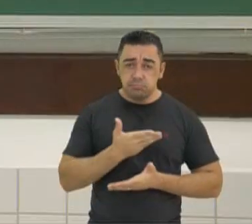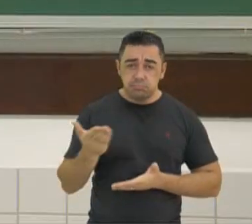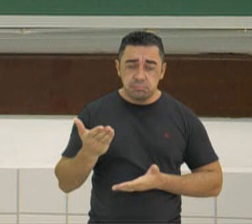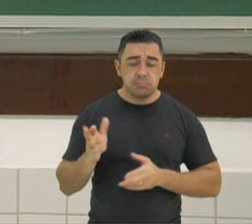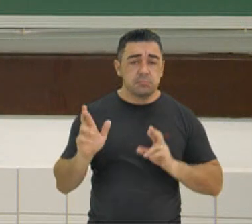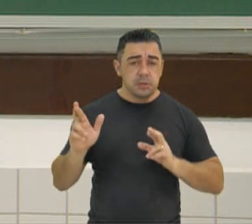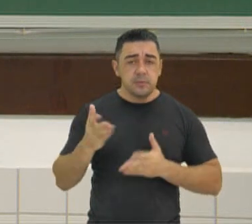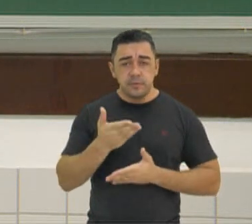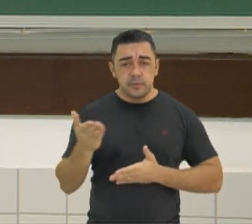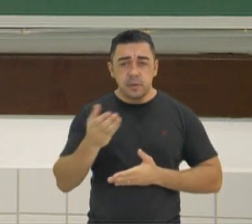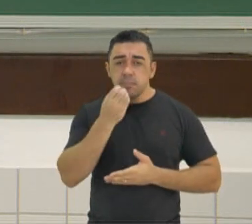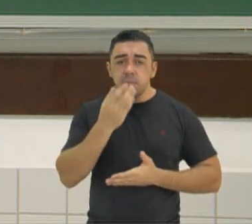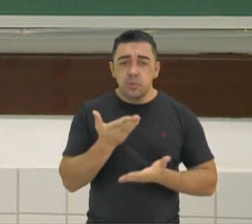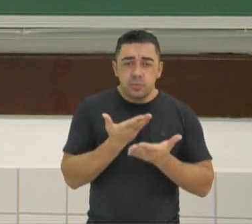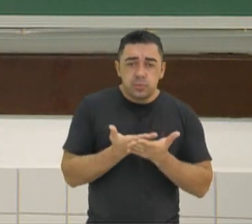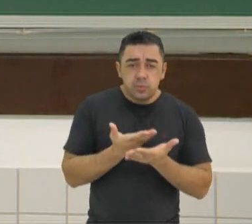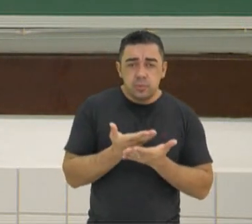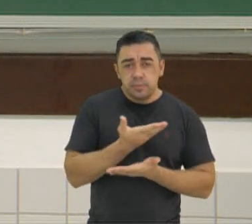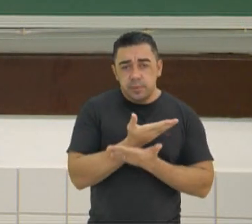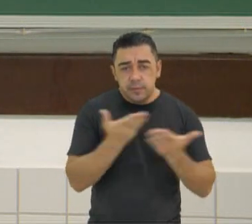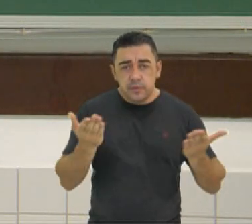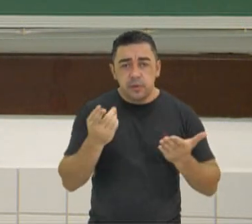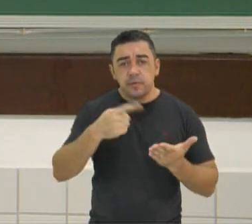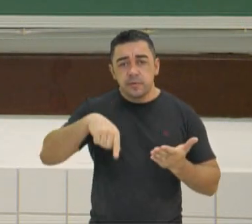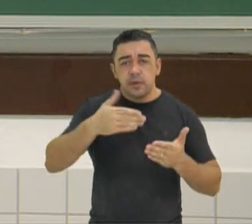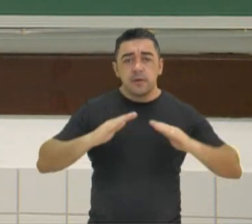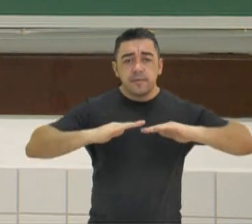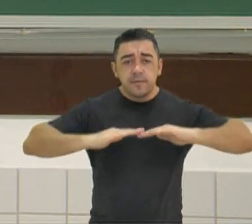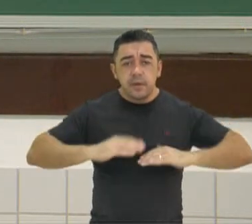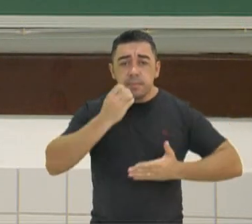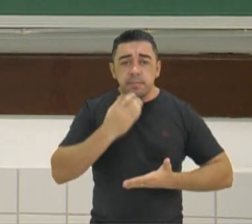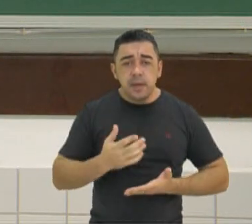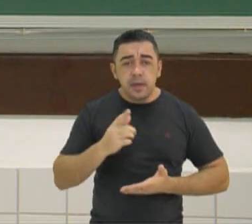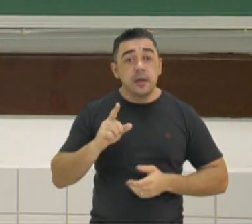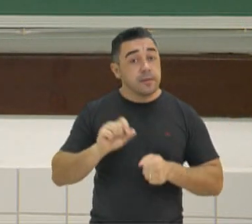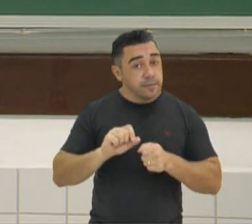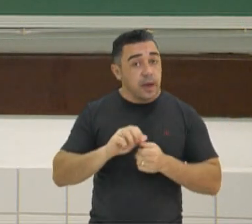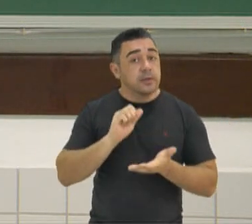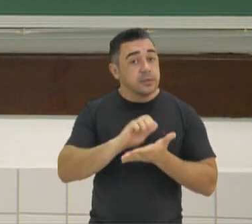desejo a todos bons estudos, né? Fiquem bem e não deixem de resolver as